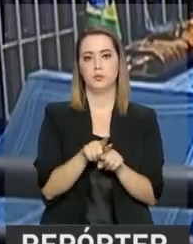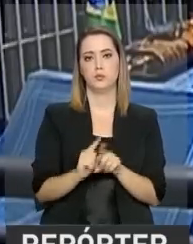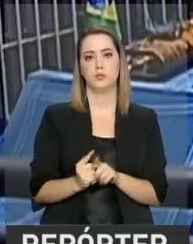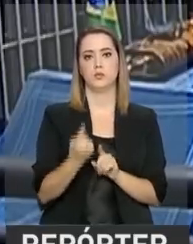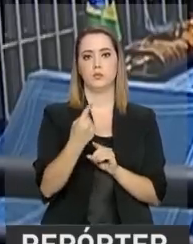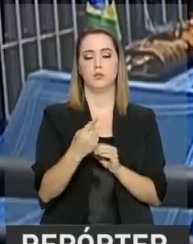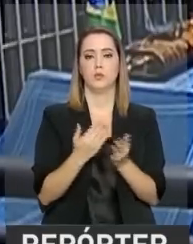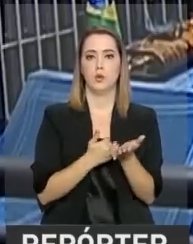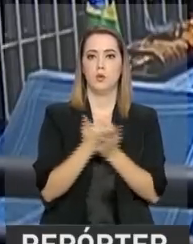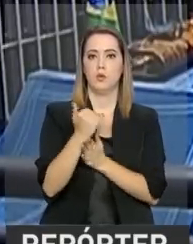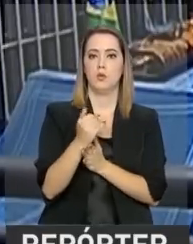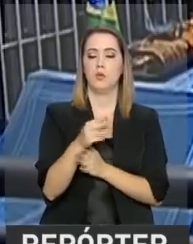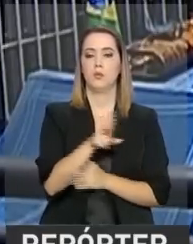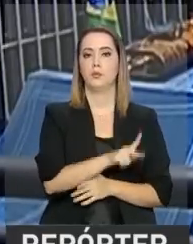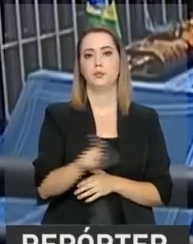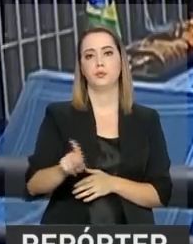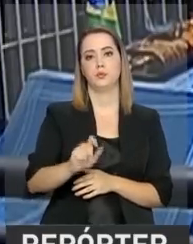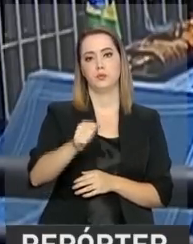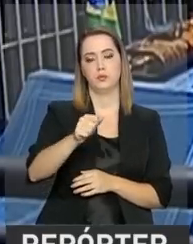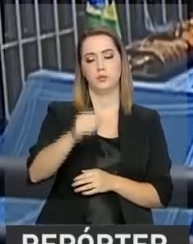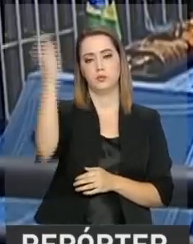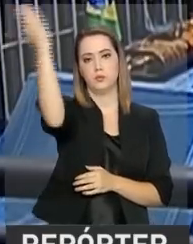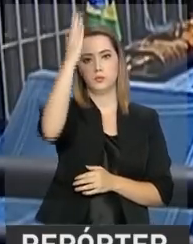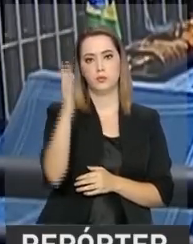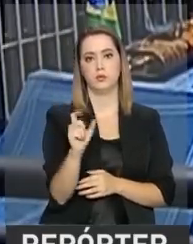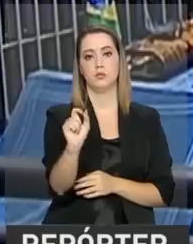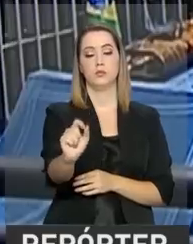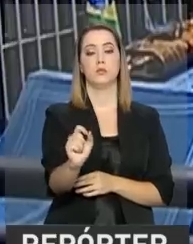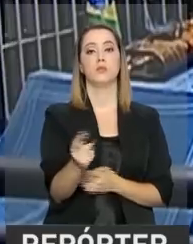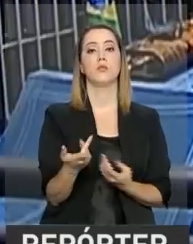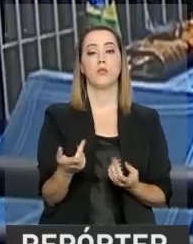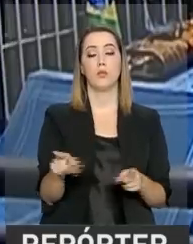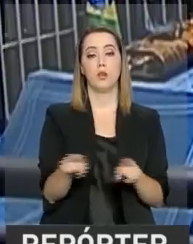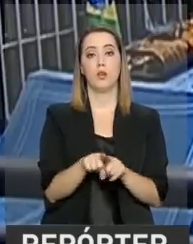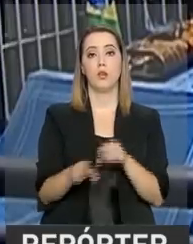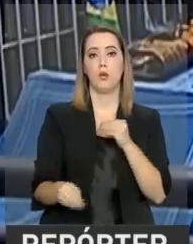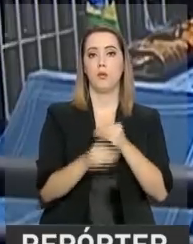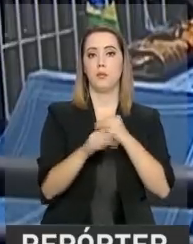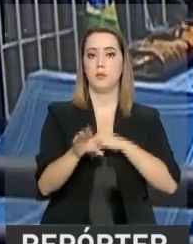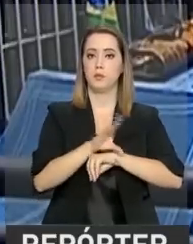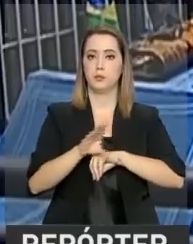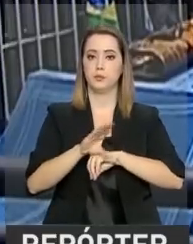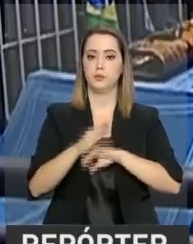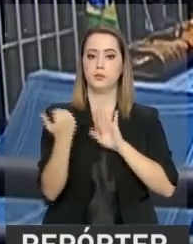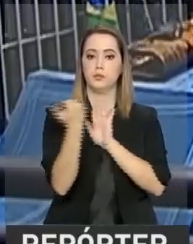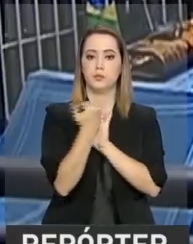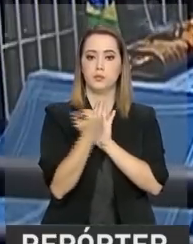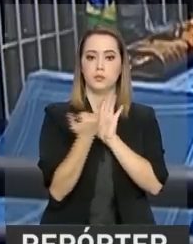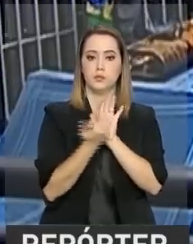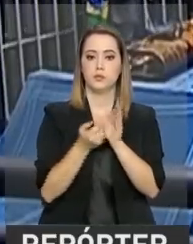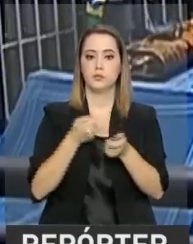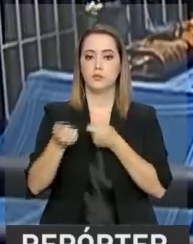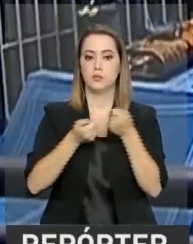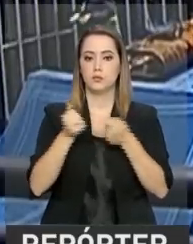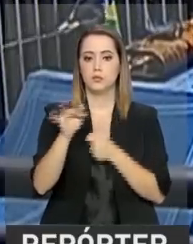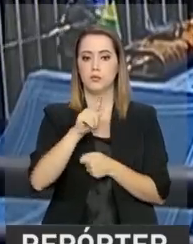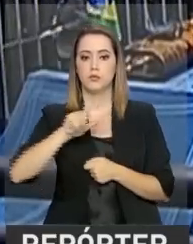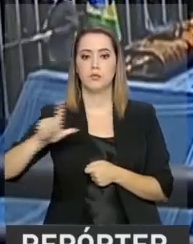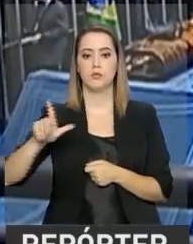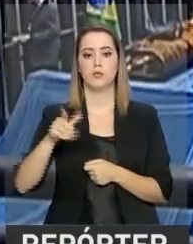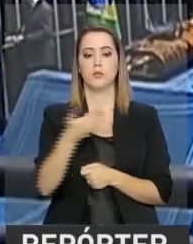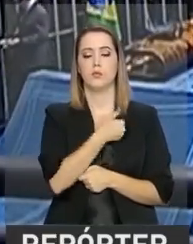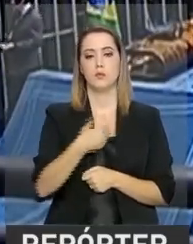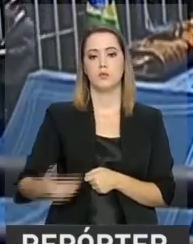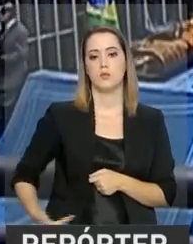uma iniciativa do presidente da República. A PEC se insere nas medidas do ajuste fiscal do governo